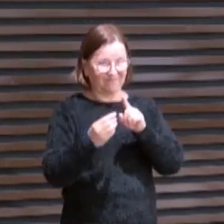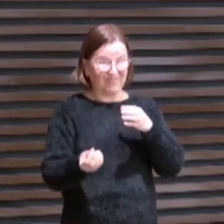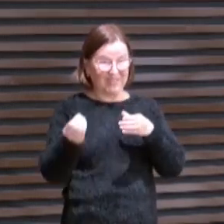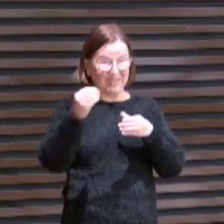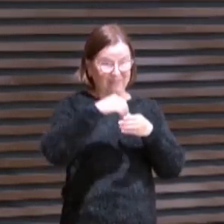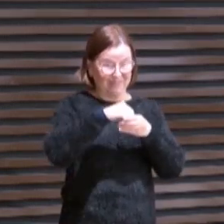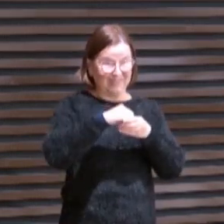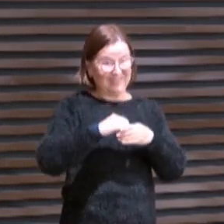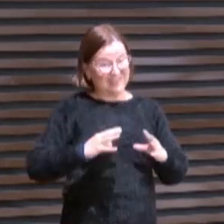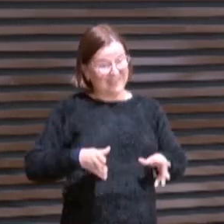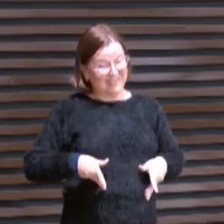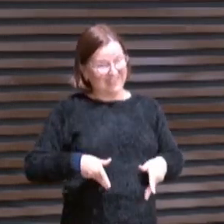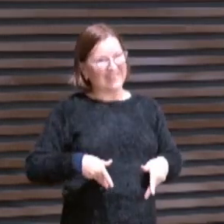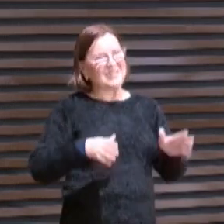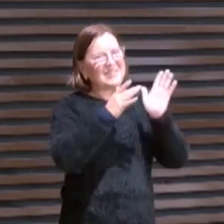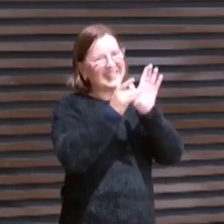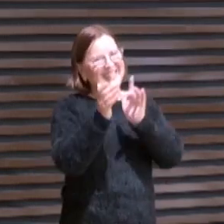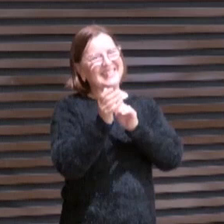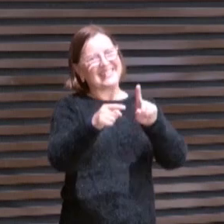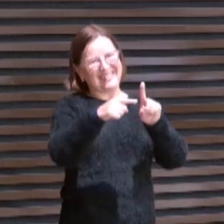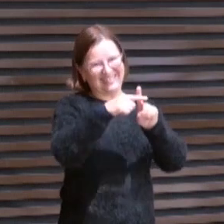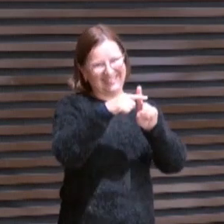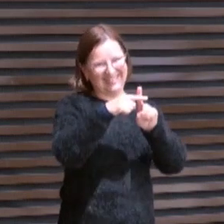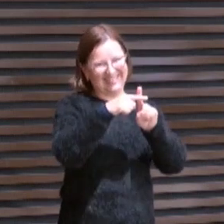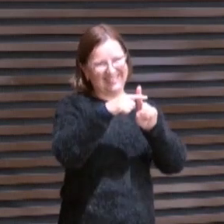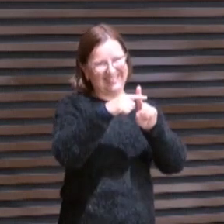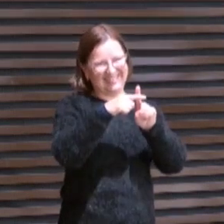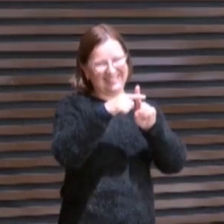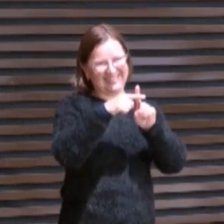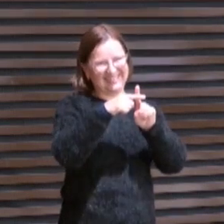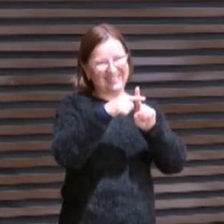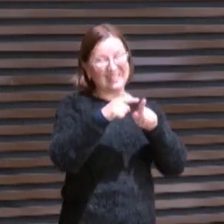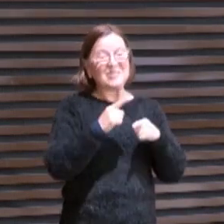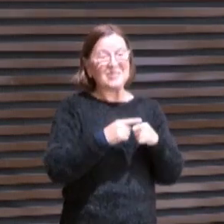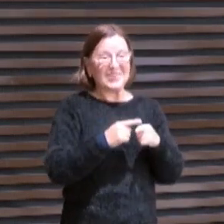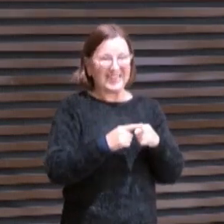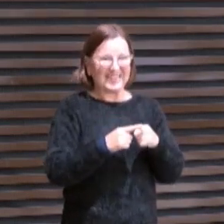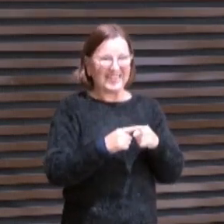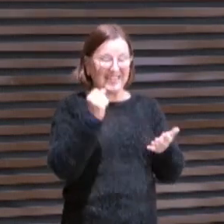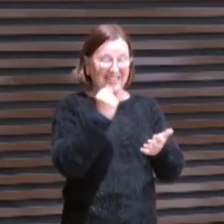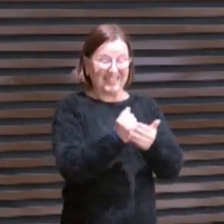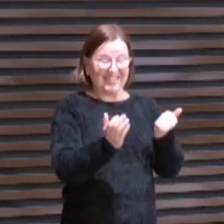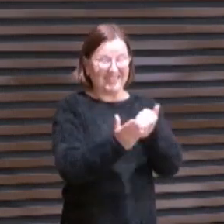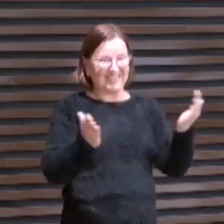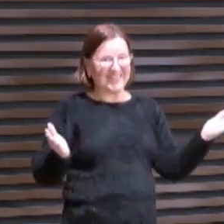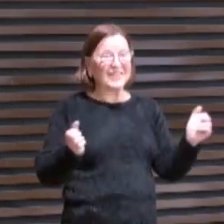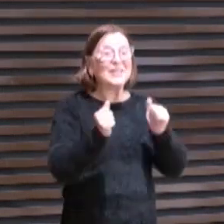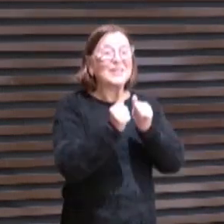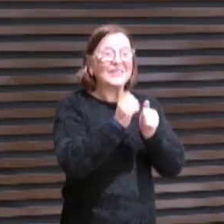Ainda que ele tenha permanecido na cruz, ele foi crucificado com Cristo.